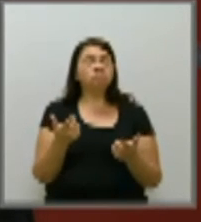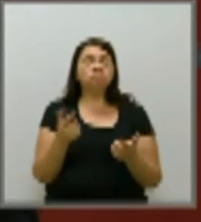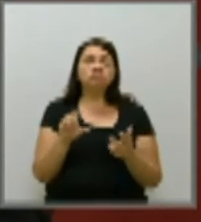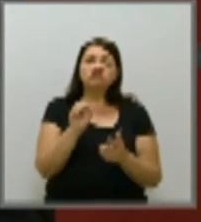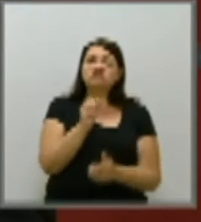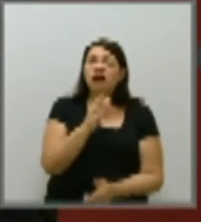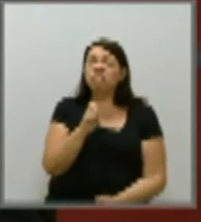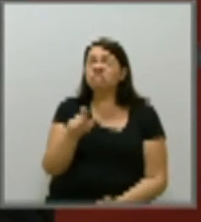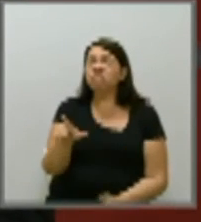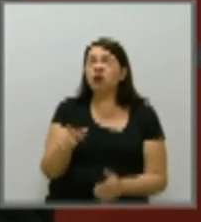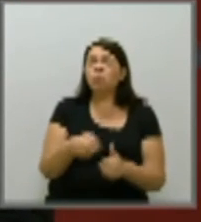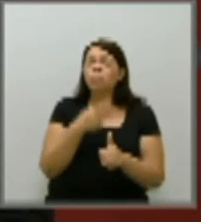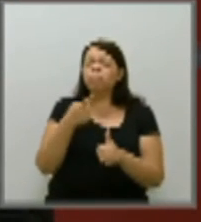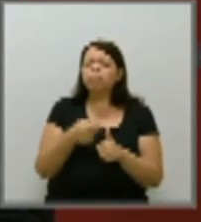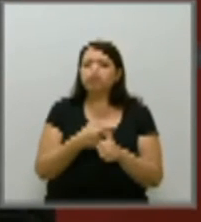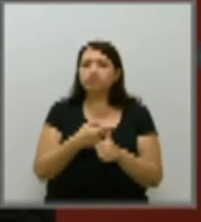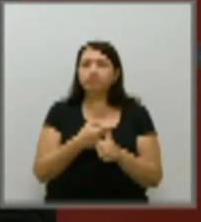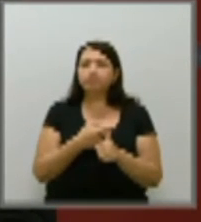a fórmula mais